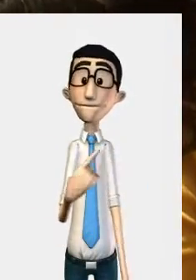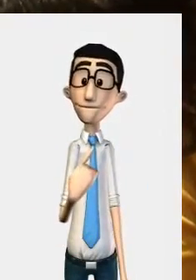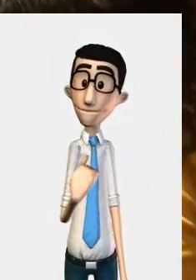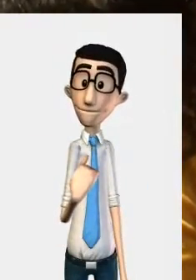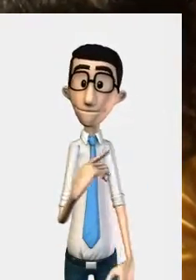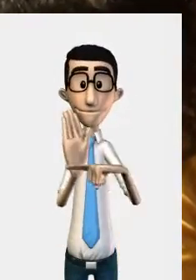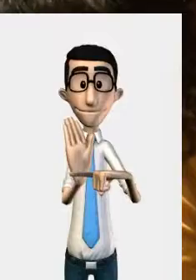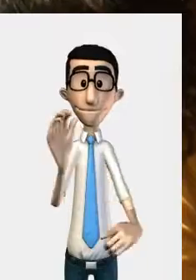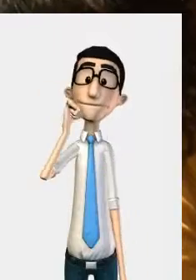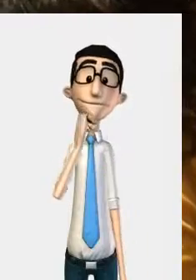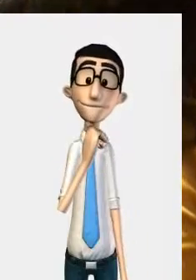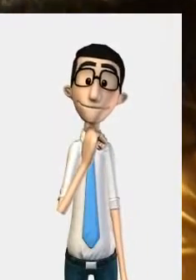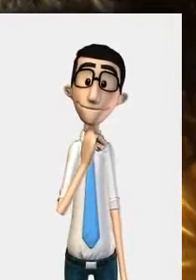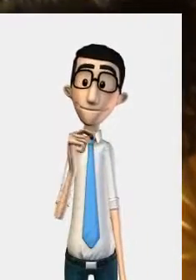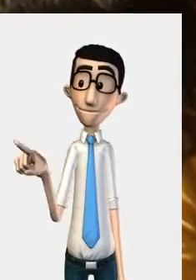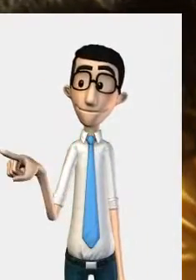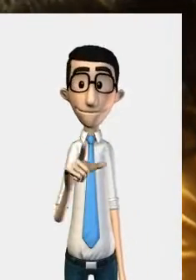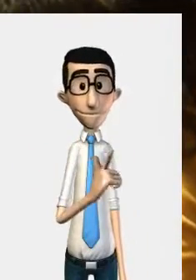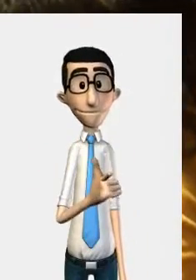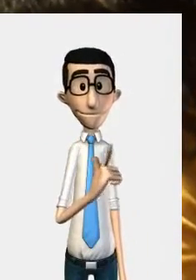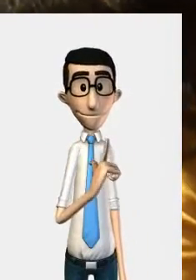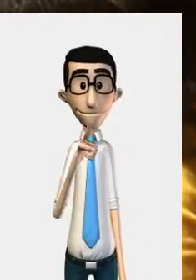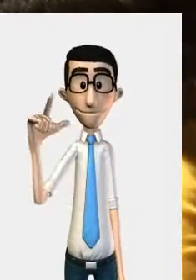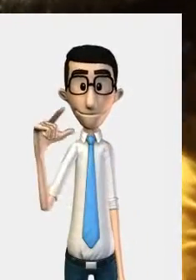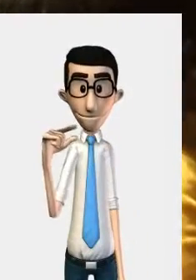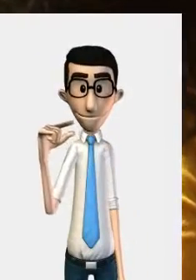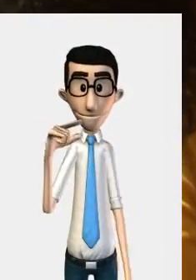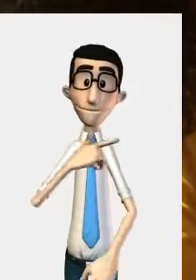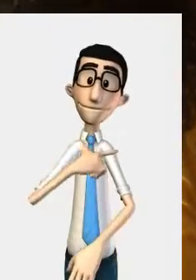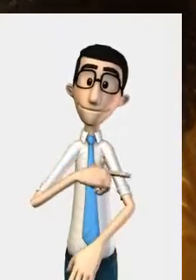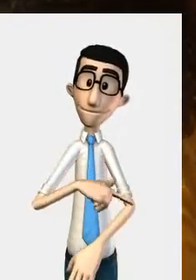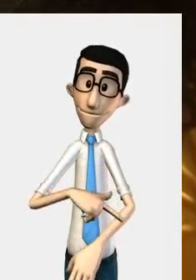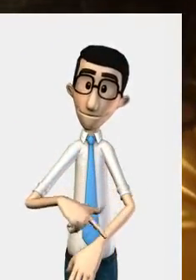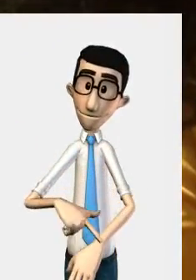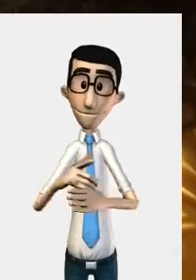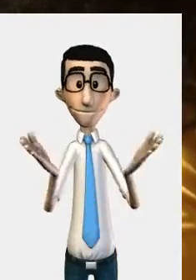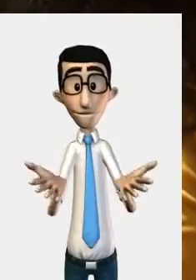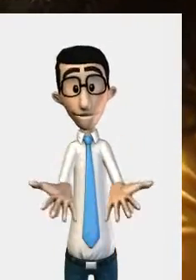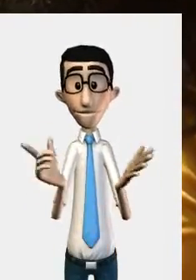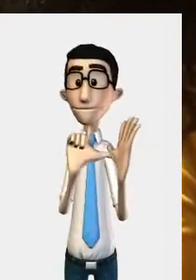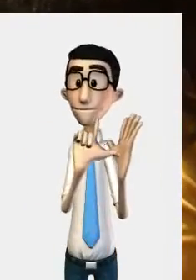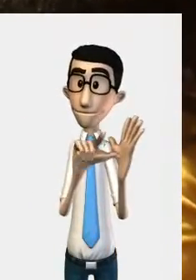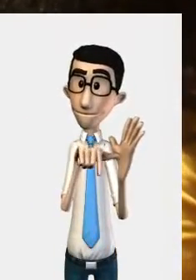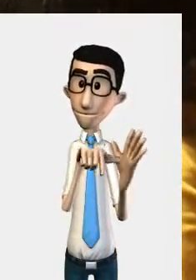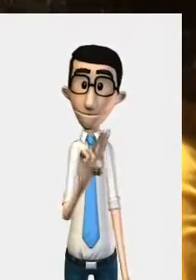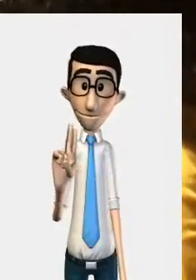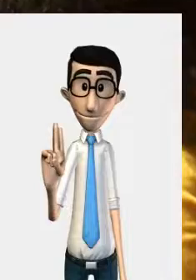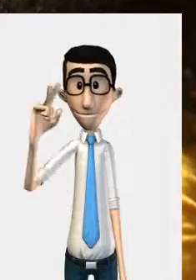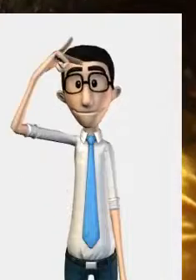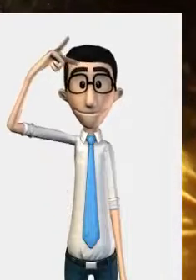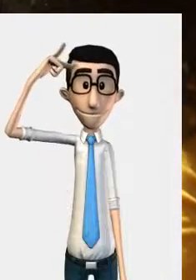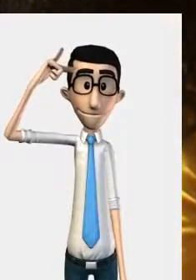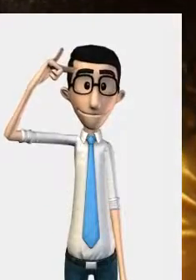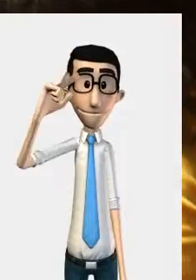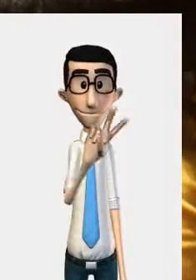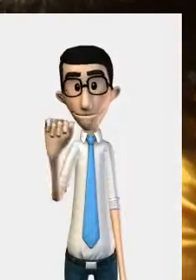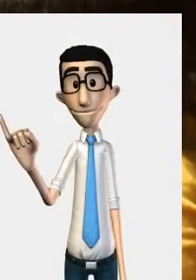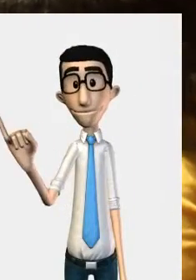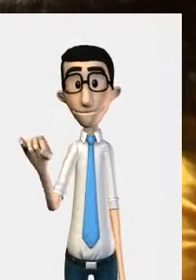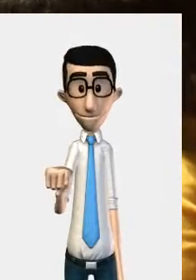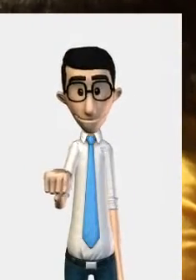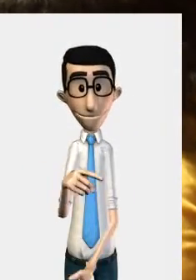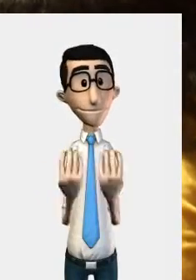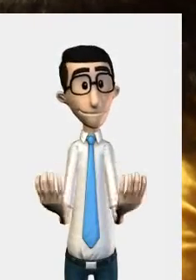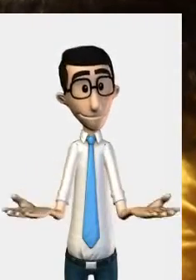não te conhece, ela não vai acreditar ali. Mas a nossa meta é sempre fazer com que os pais sejam críticos e busquem